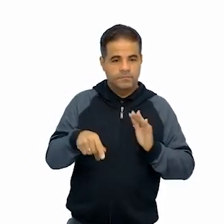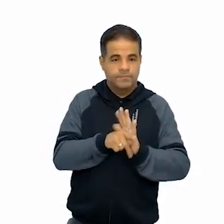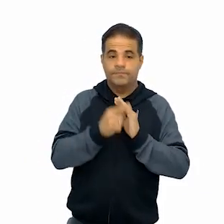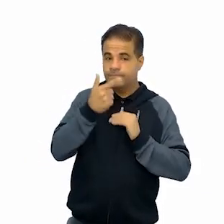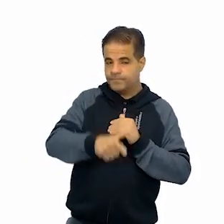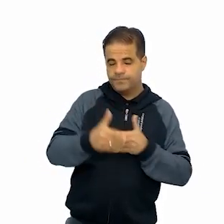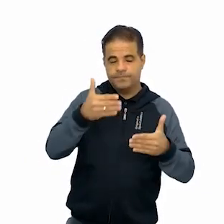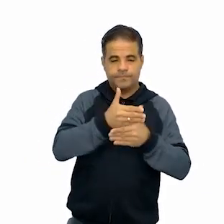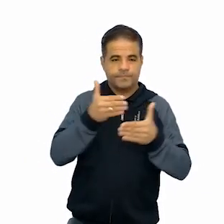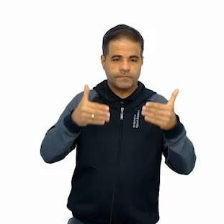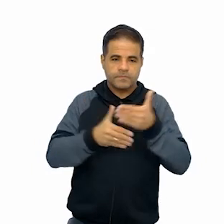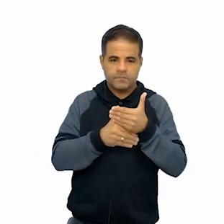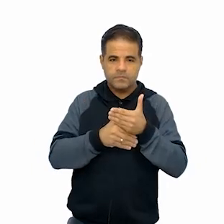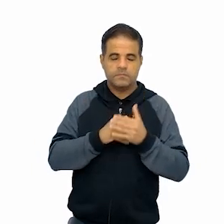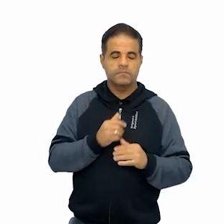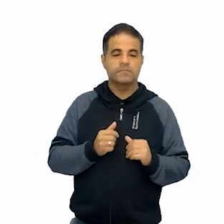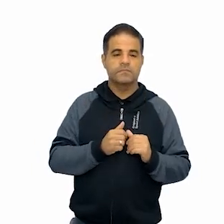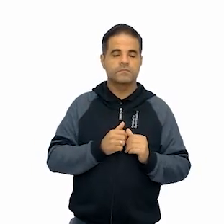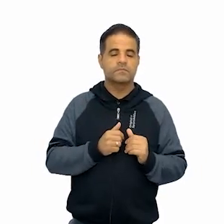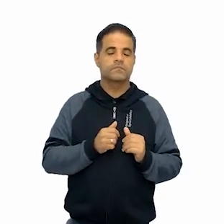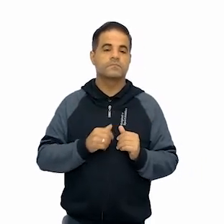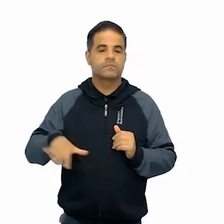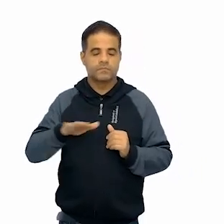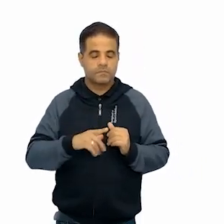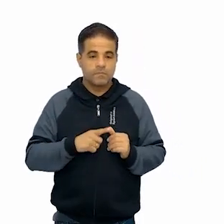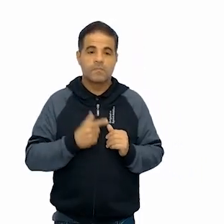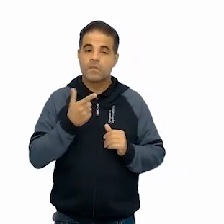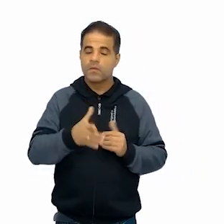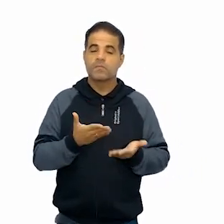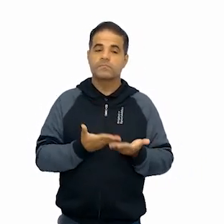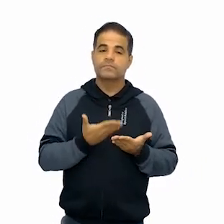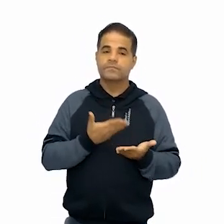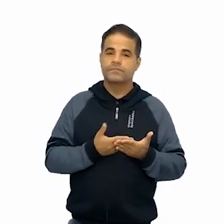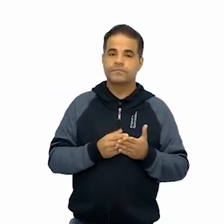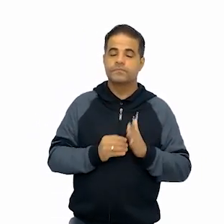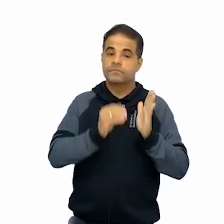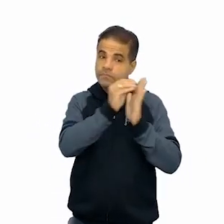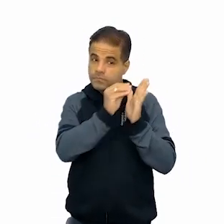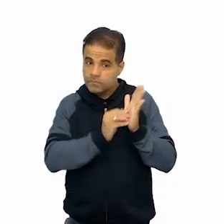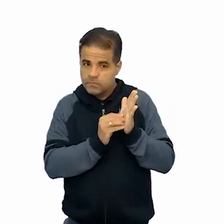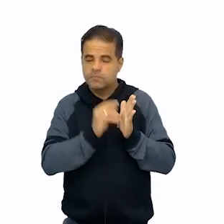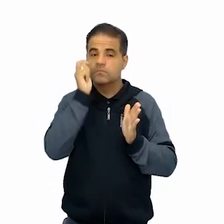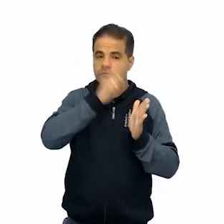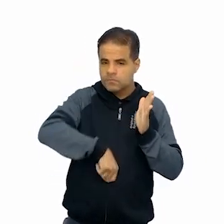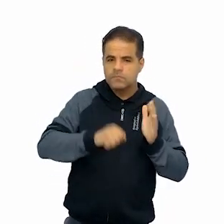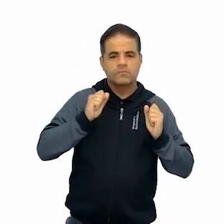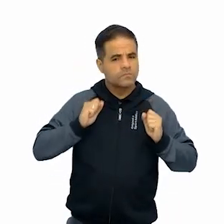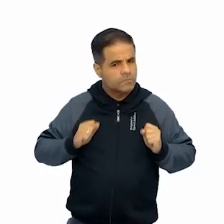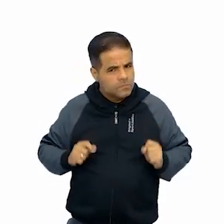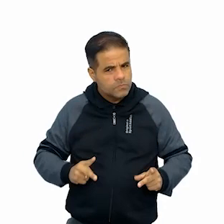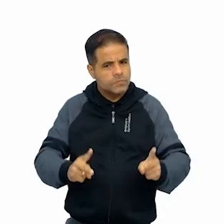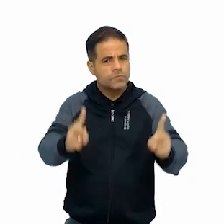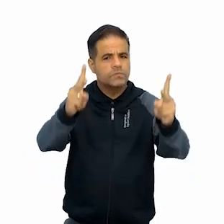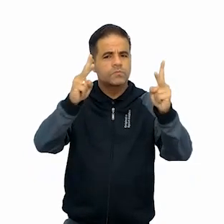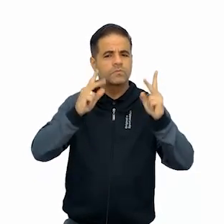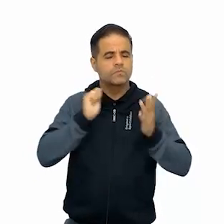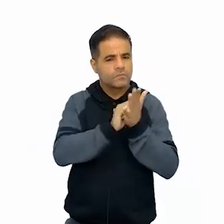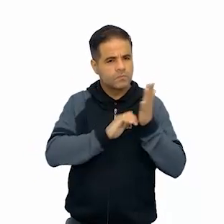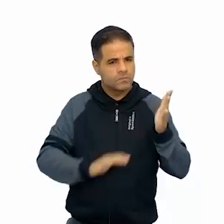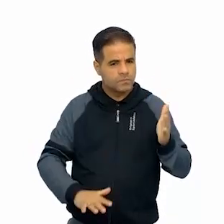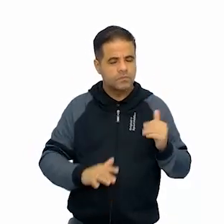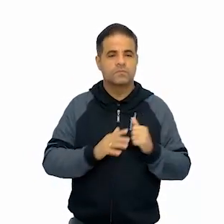próximo slide, estará o quadro onde o estudante fará o registro e a continuidade da